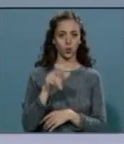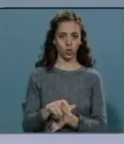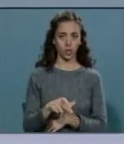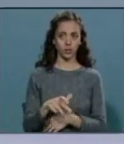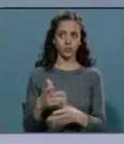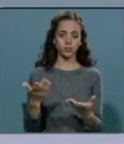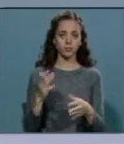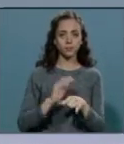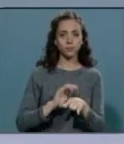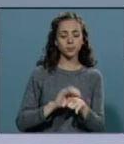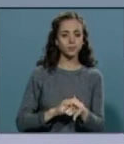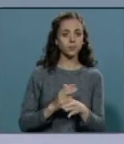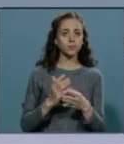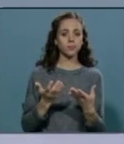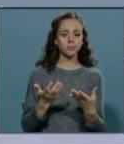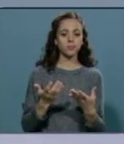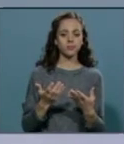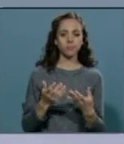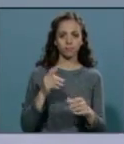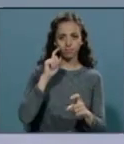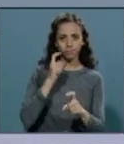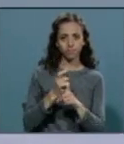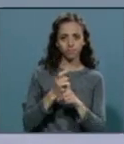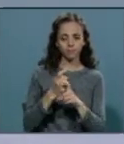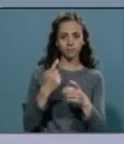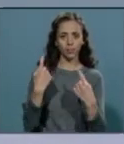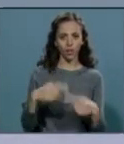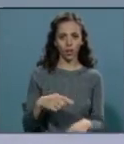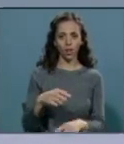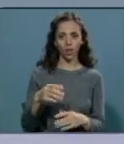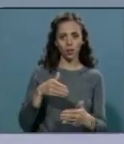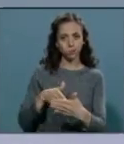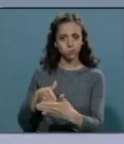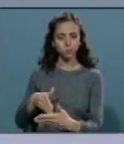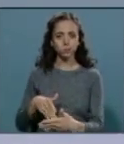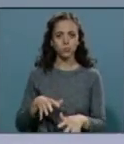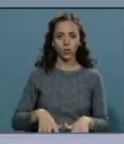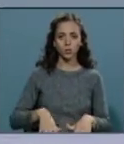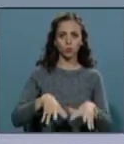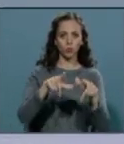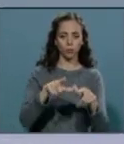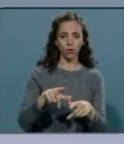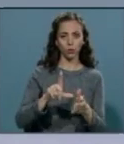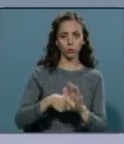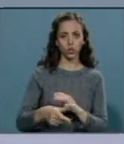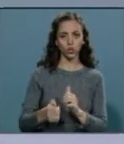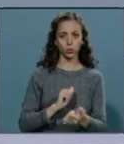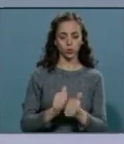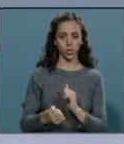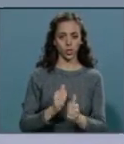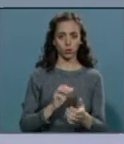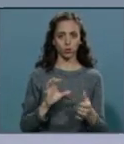num quadro de grandes restrições de grandes congestionamentos o desenvolvimento do projecto desportivo